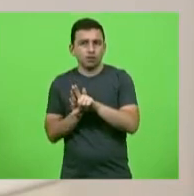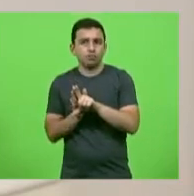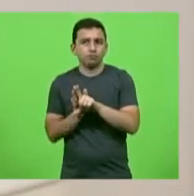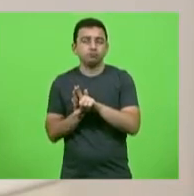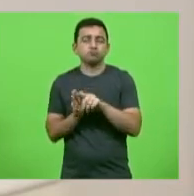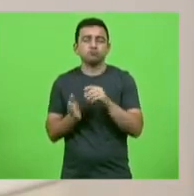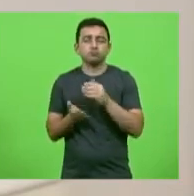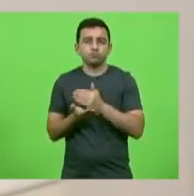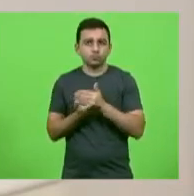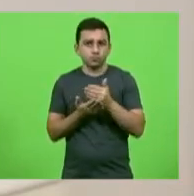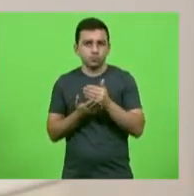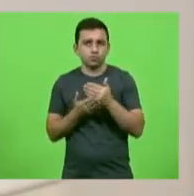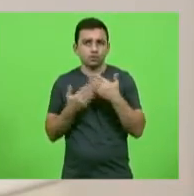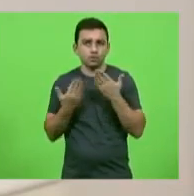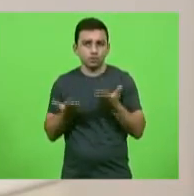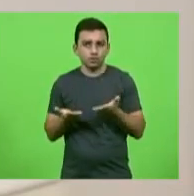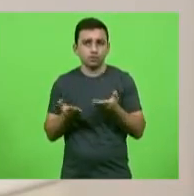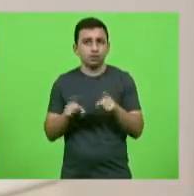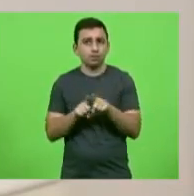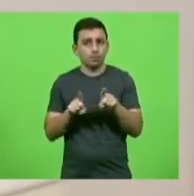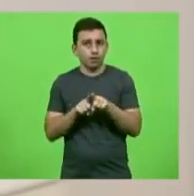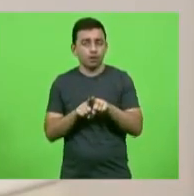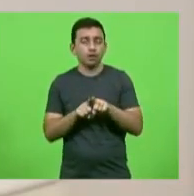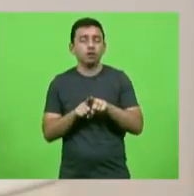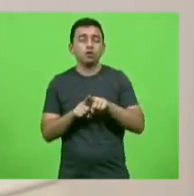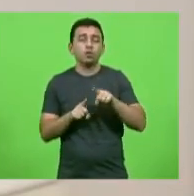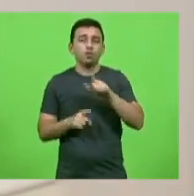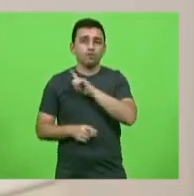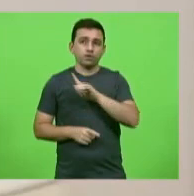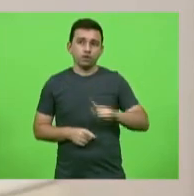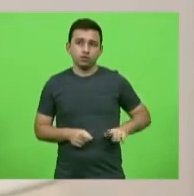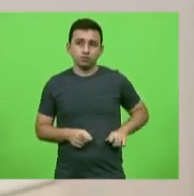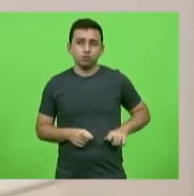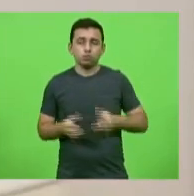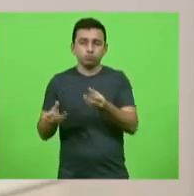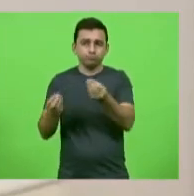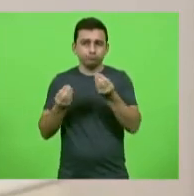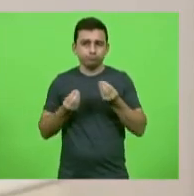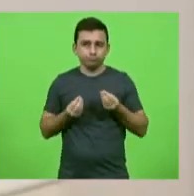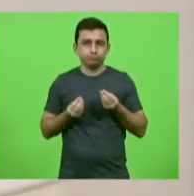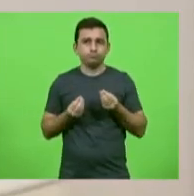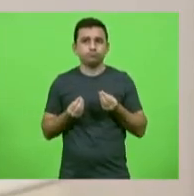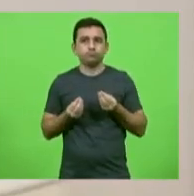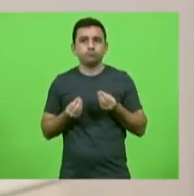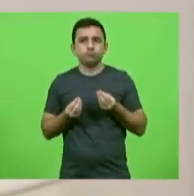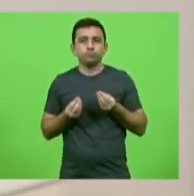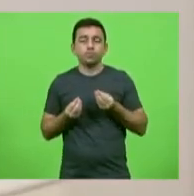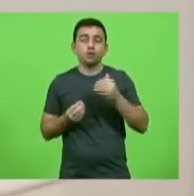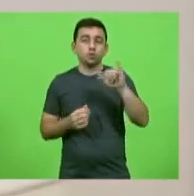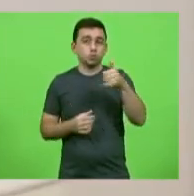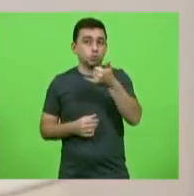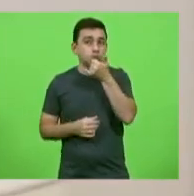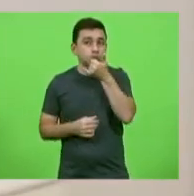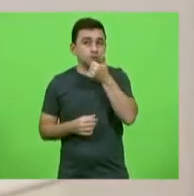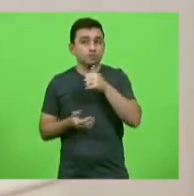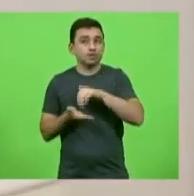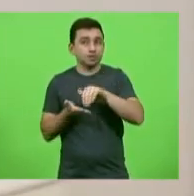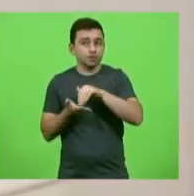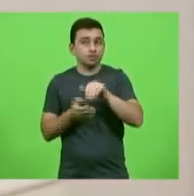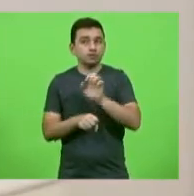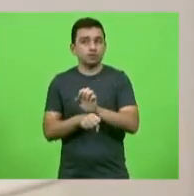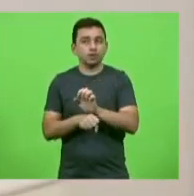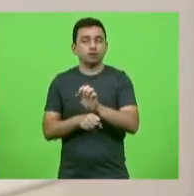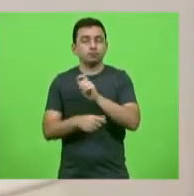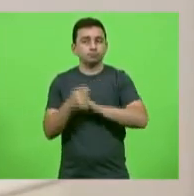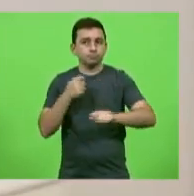do governador nessa mesma data. No ponto, destaca-se a justificativa apresentada pelo secretário de Estado da